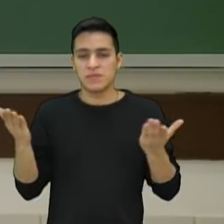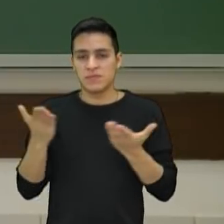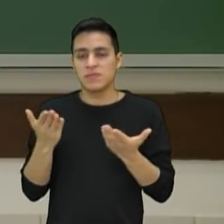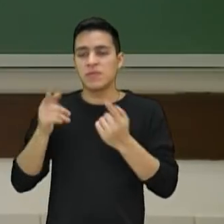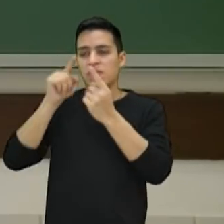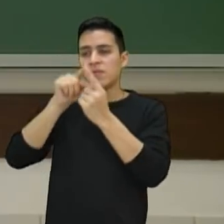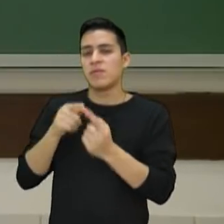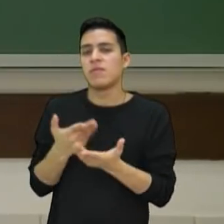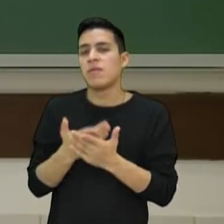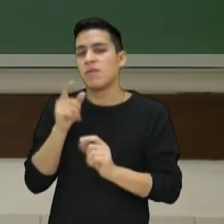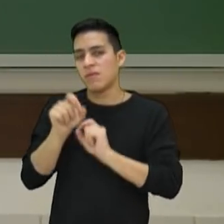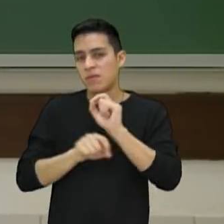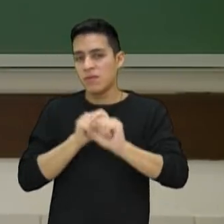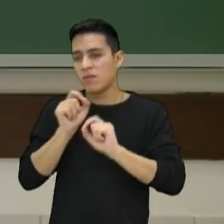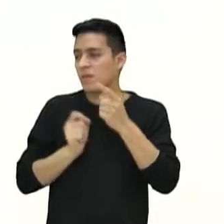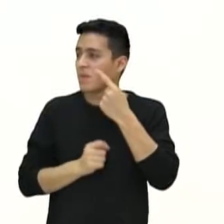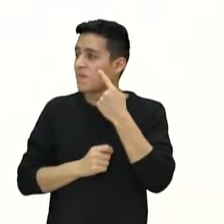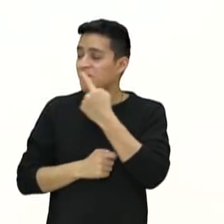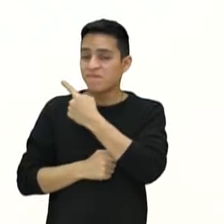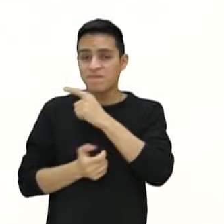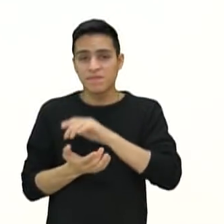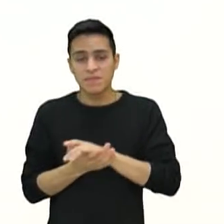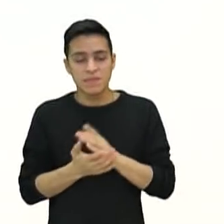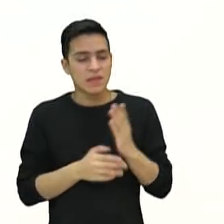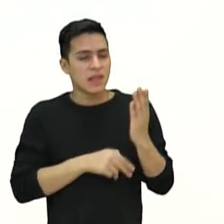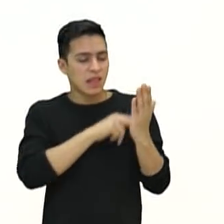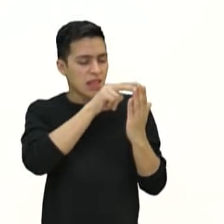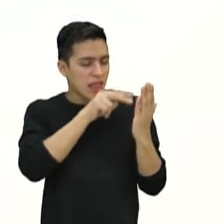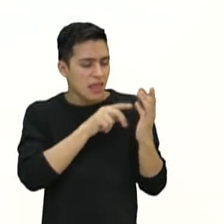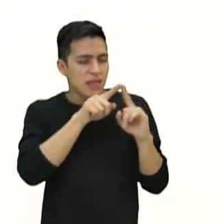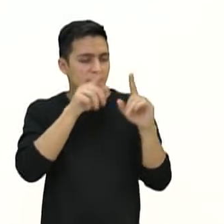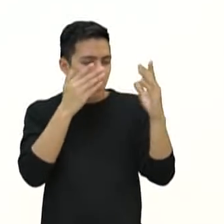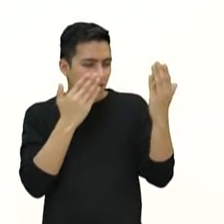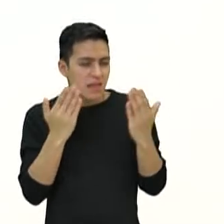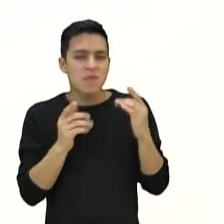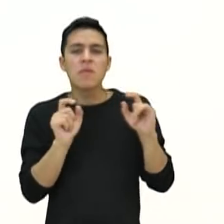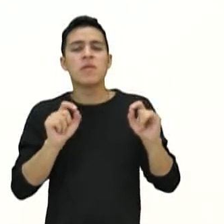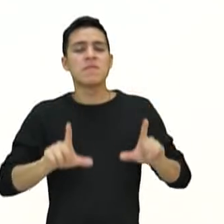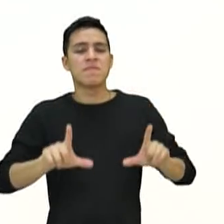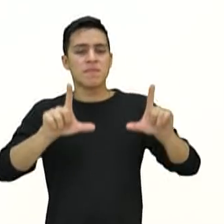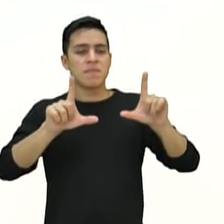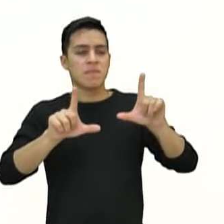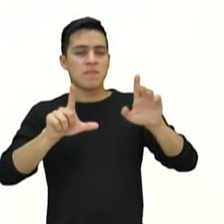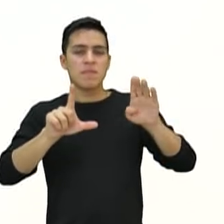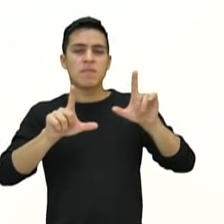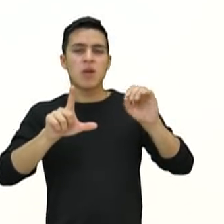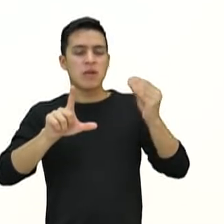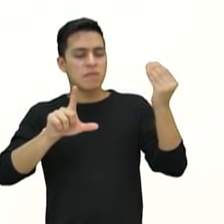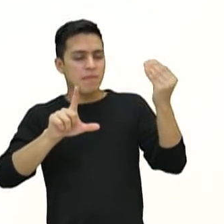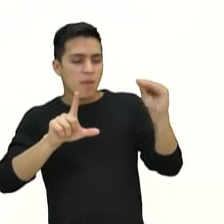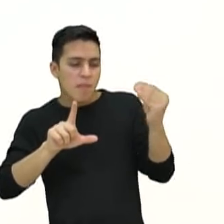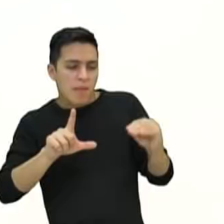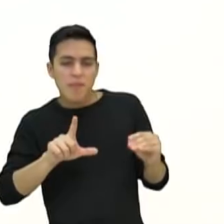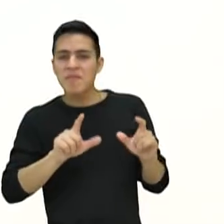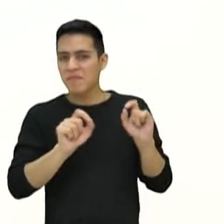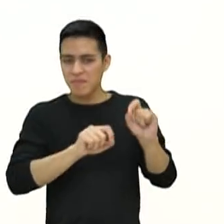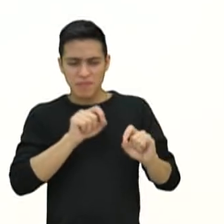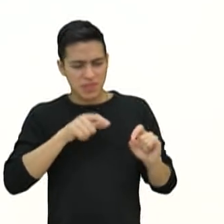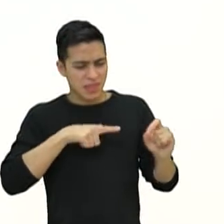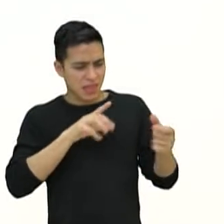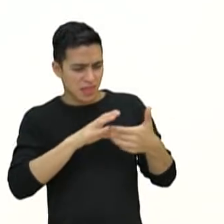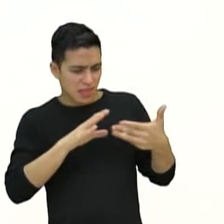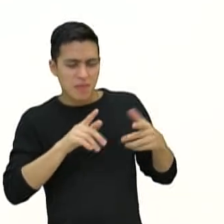nós veremos? Nós leremos e analisaremos o blog, né? Tipologia do blog também e vários aspectos